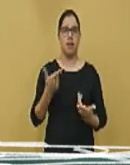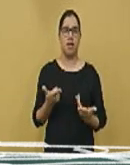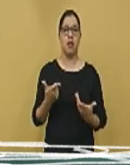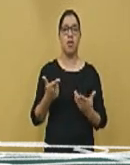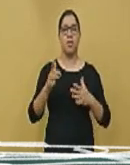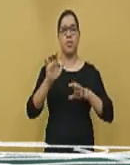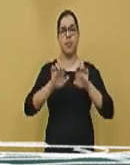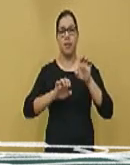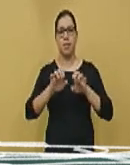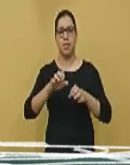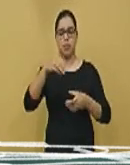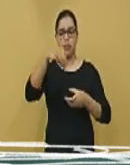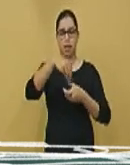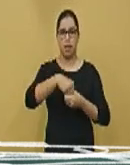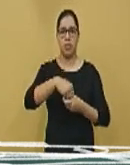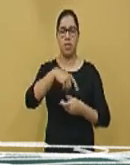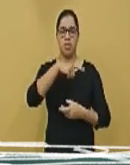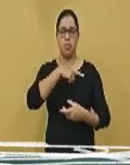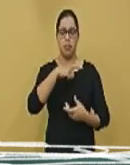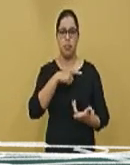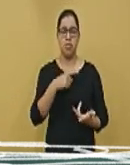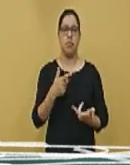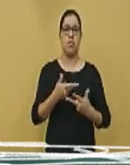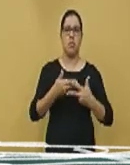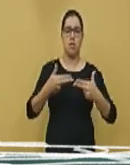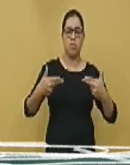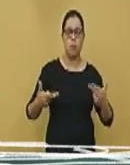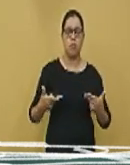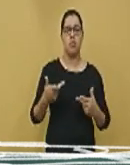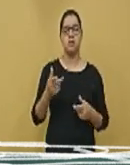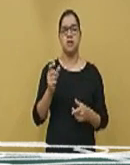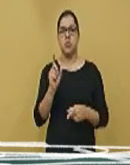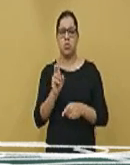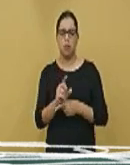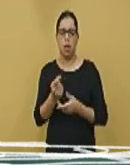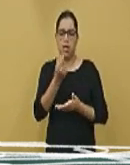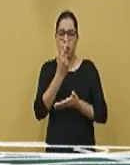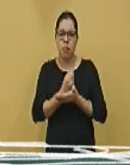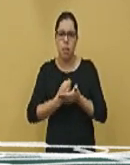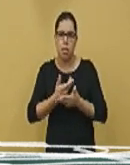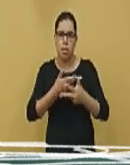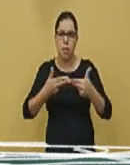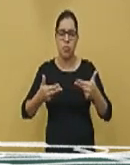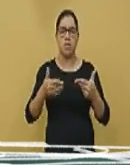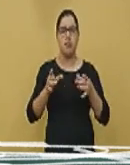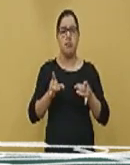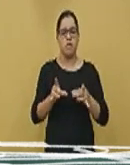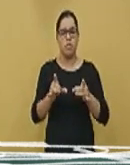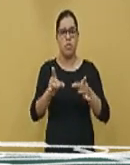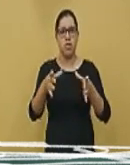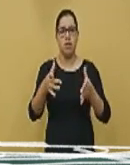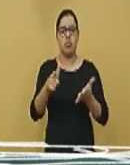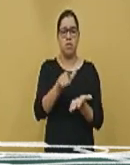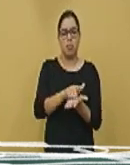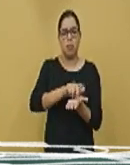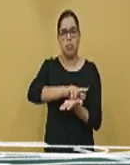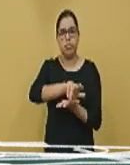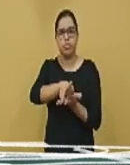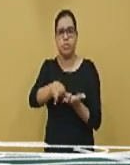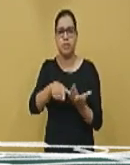ser farmácia, papelaria, livraria, venda de agasalhos e tudo mais, porque